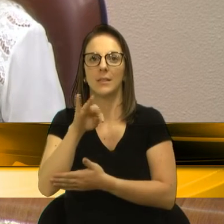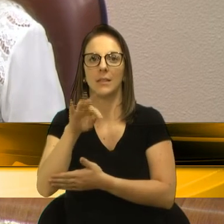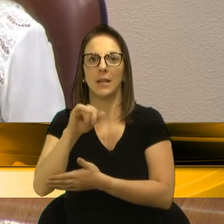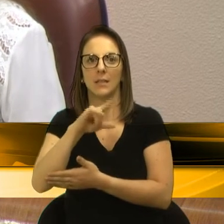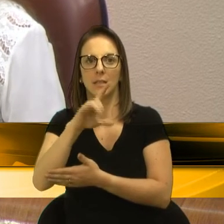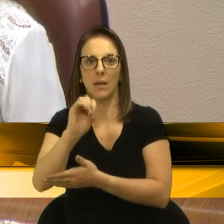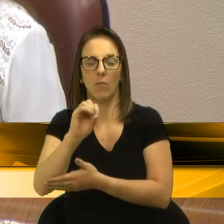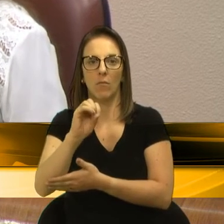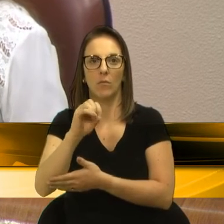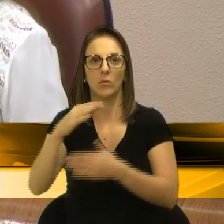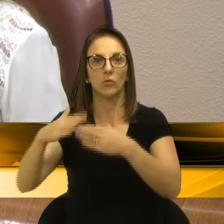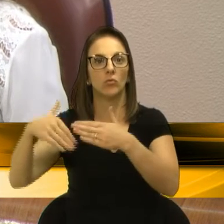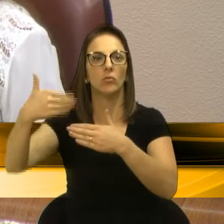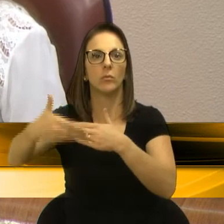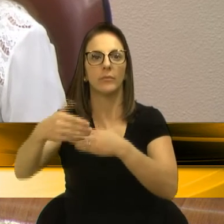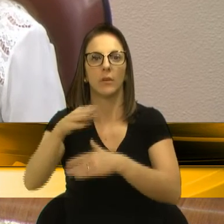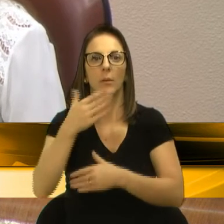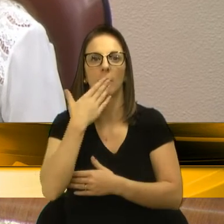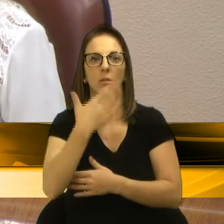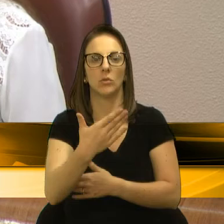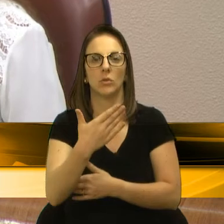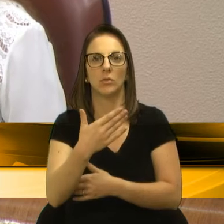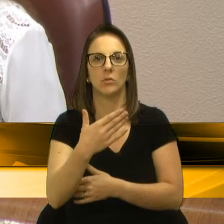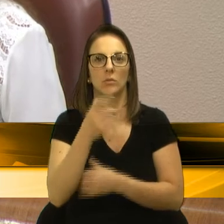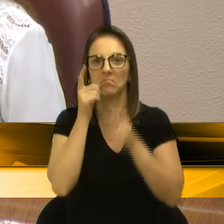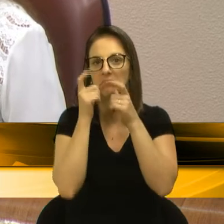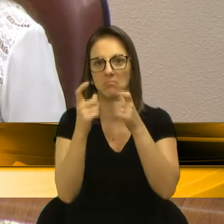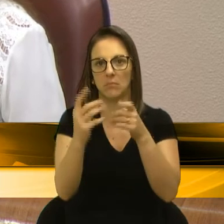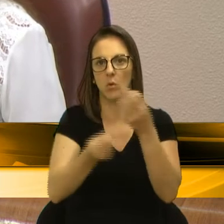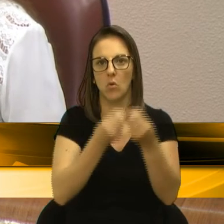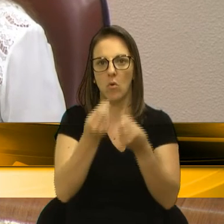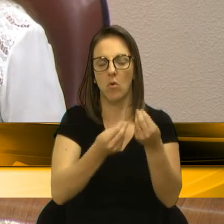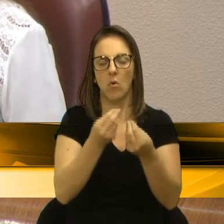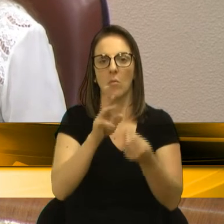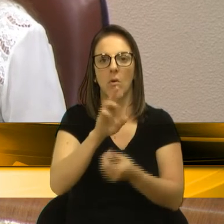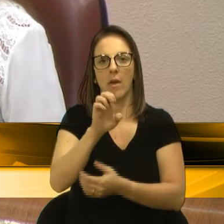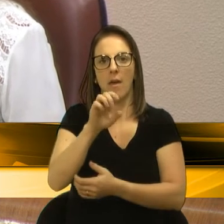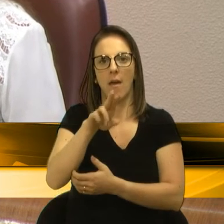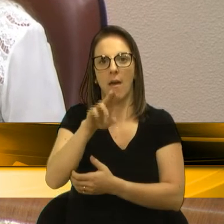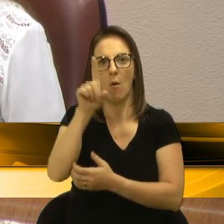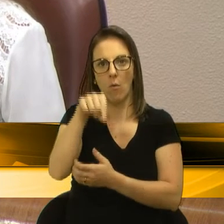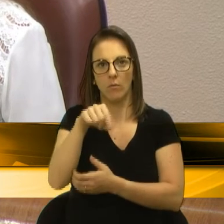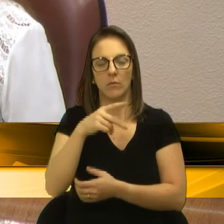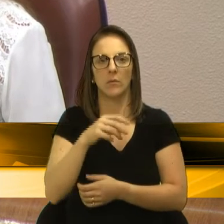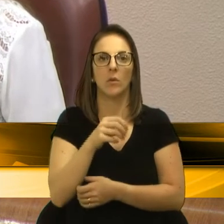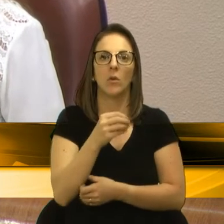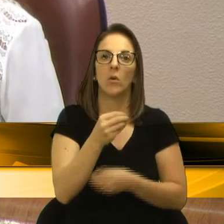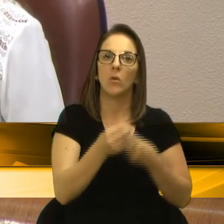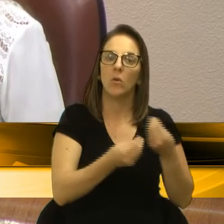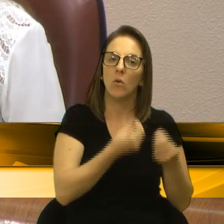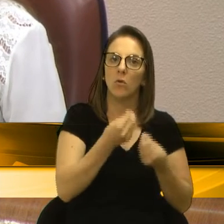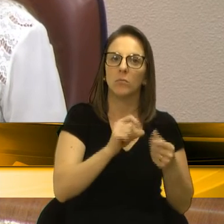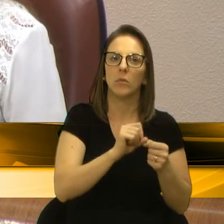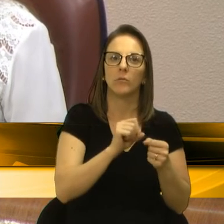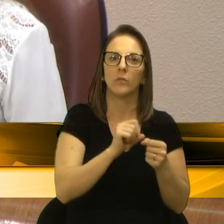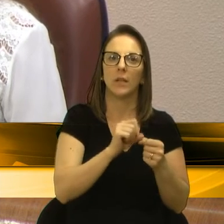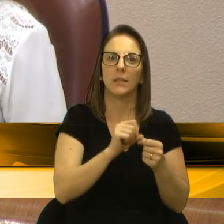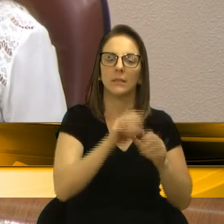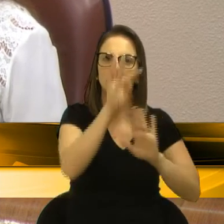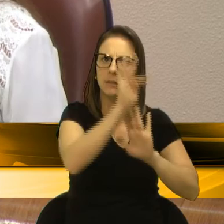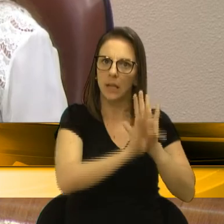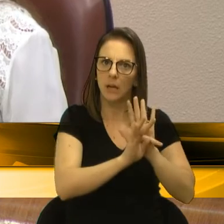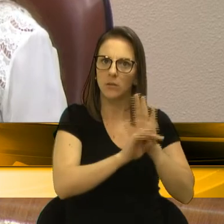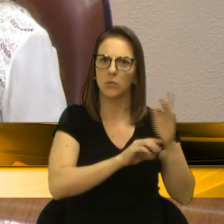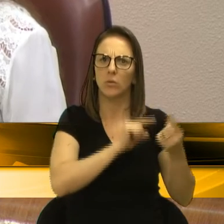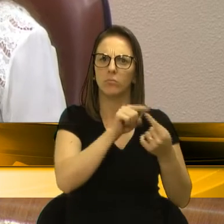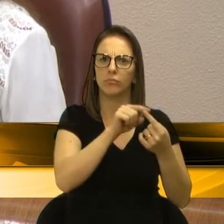pedir, independentemente de consentimento do réu. Como a citação, notificação de acordo com o texto legal no processo de impeachment, realiza-se